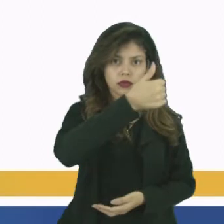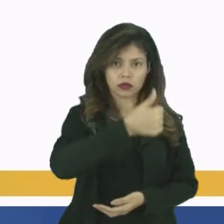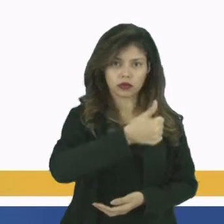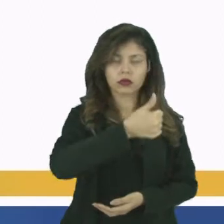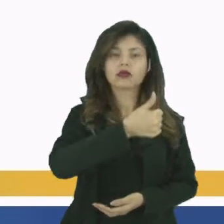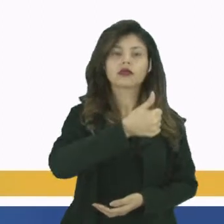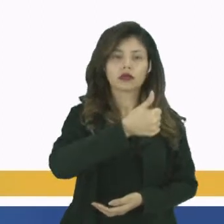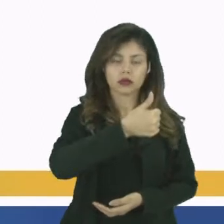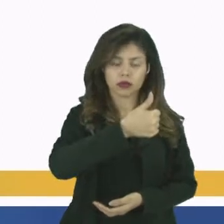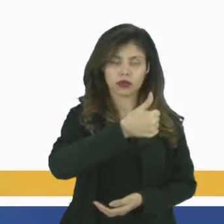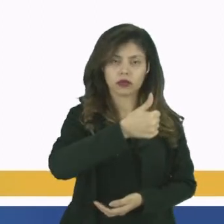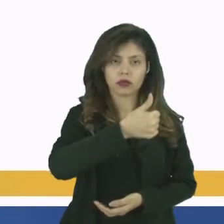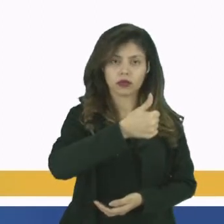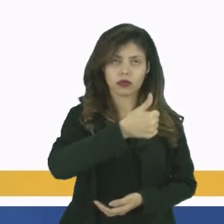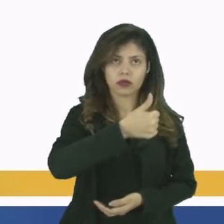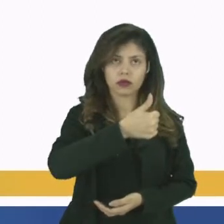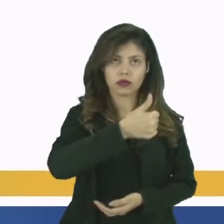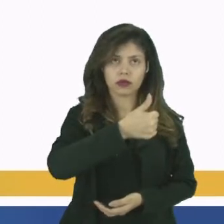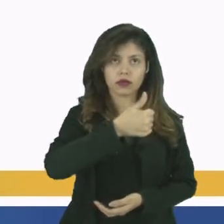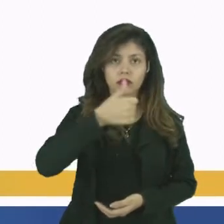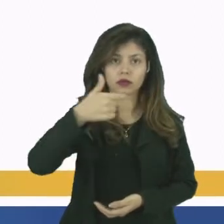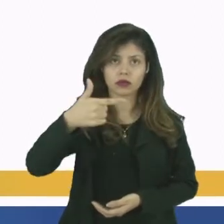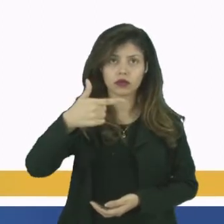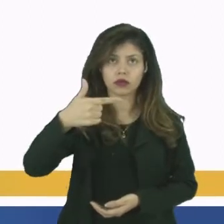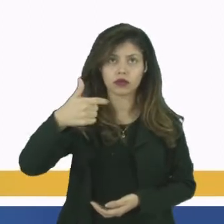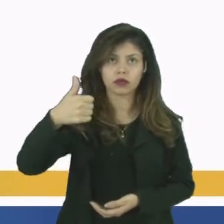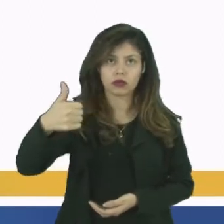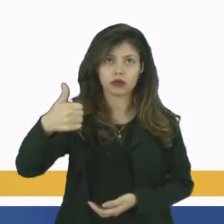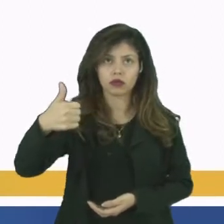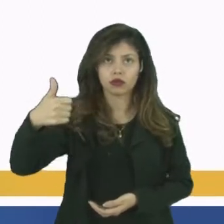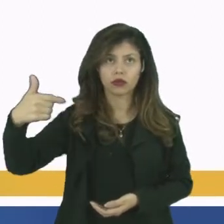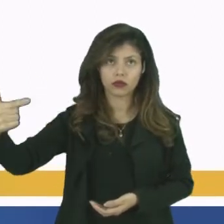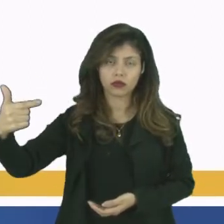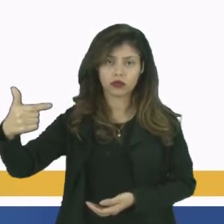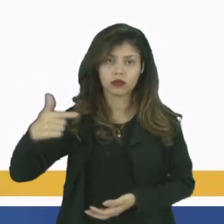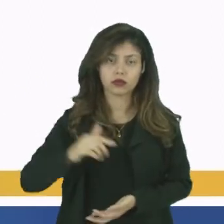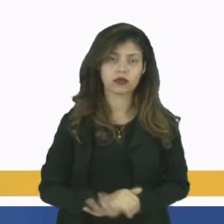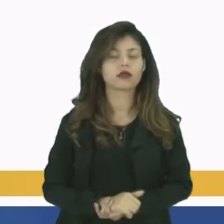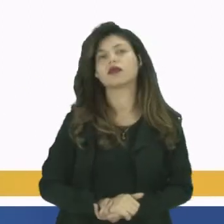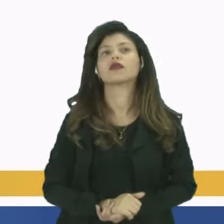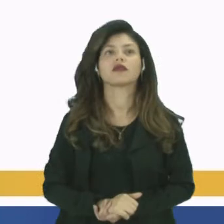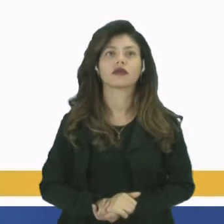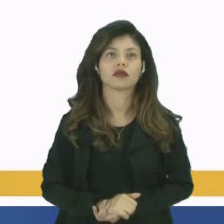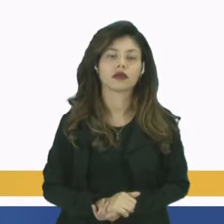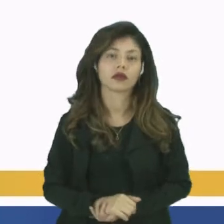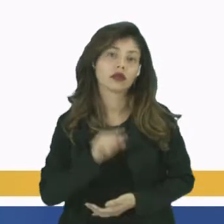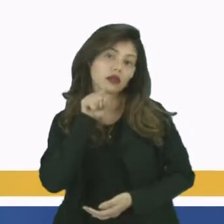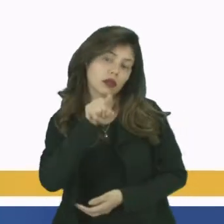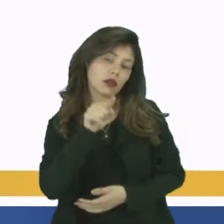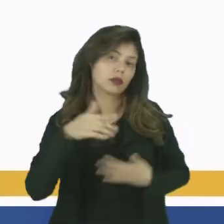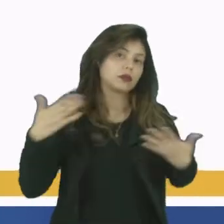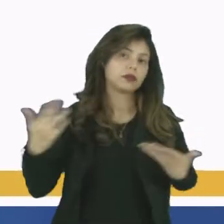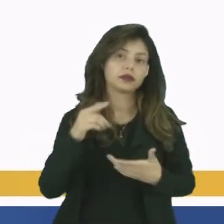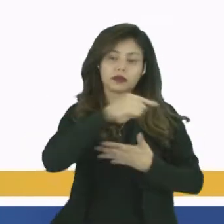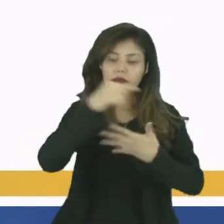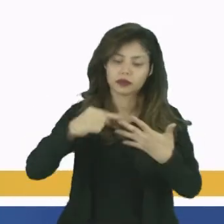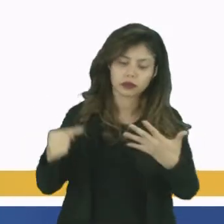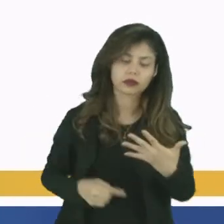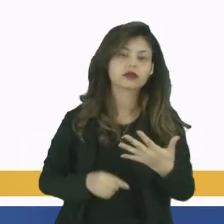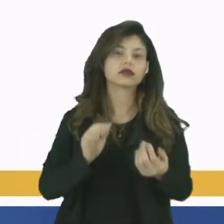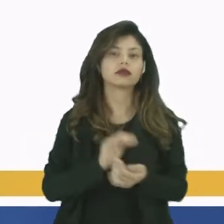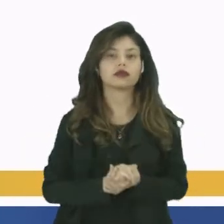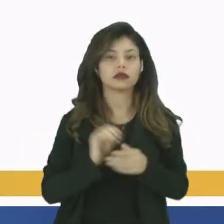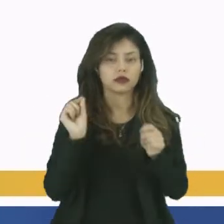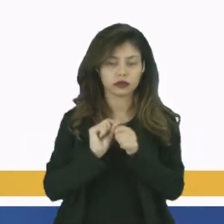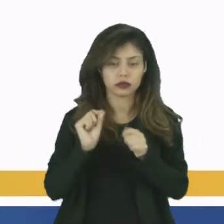Na quarta linha, nós temos elementos 1, 2, 1 e 2. Então, esses são os elementos que formam